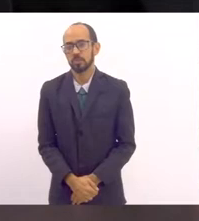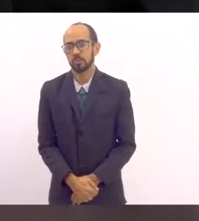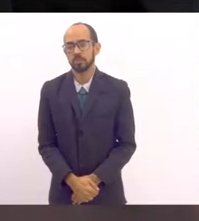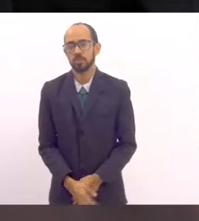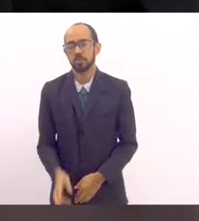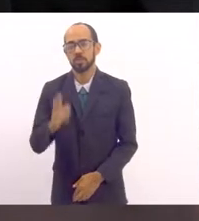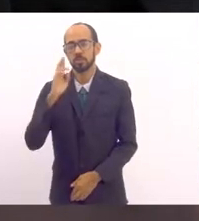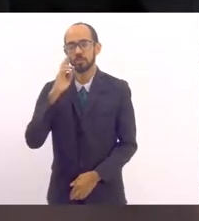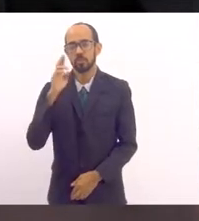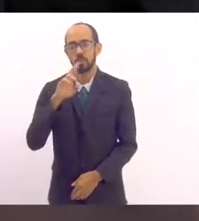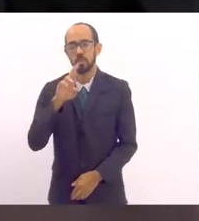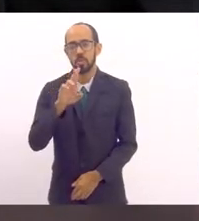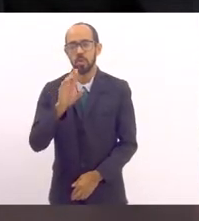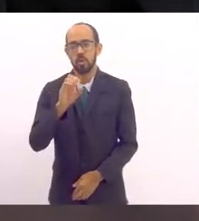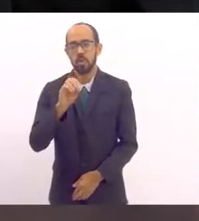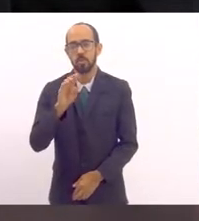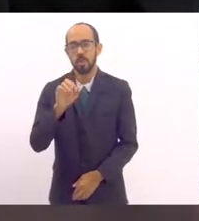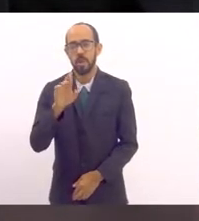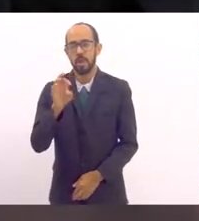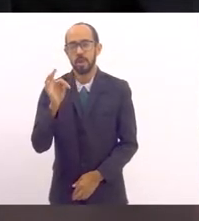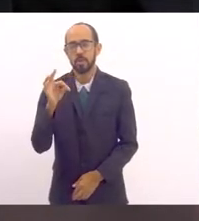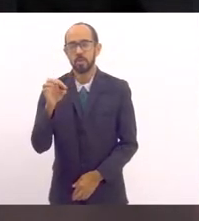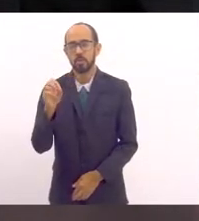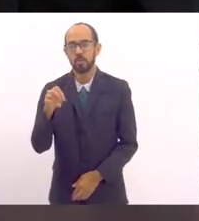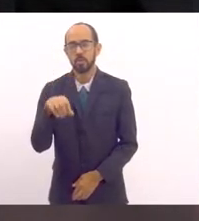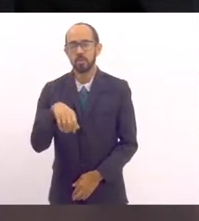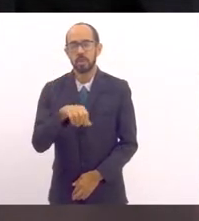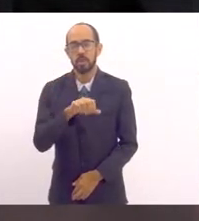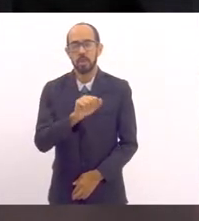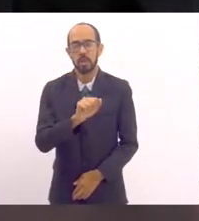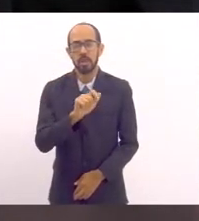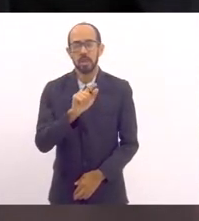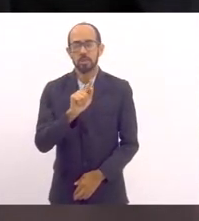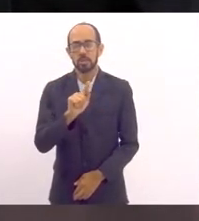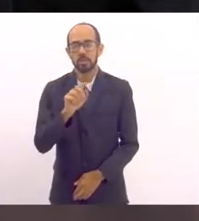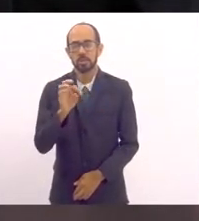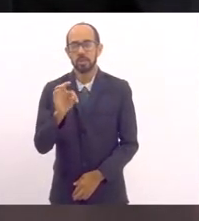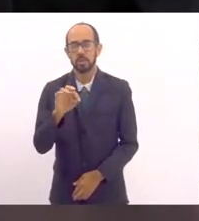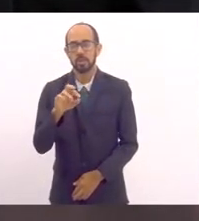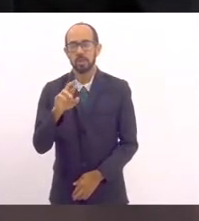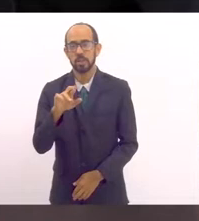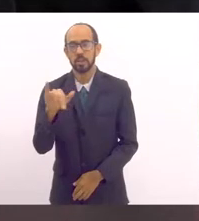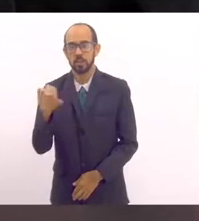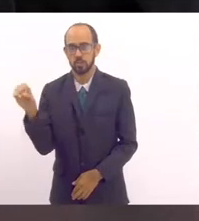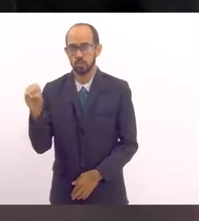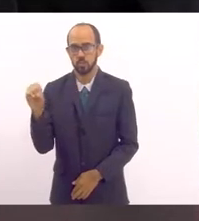O senhor Roberto Viana, que é o AGT Rio, é Fábio da Silva,